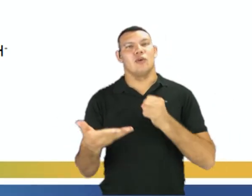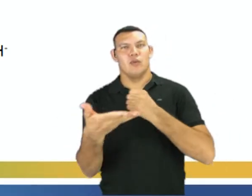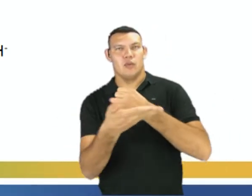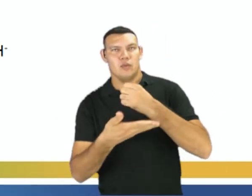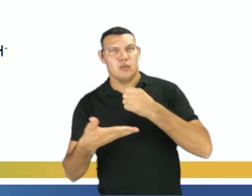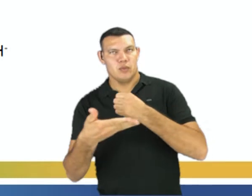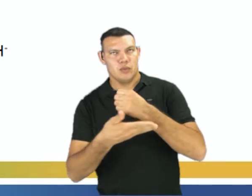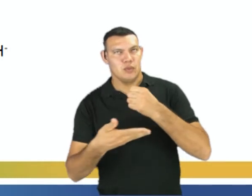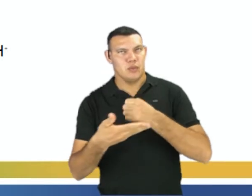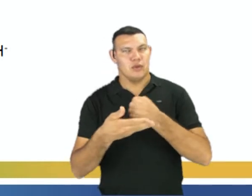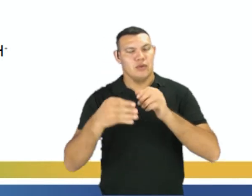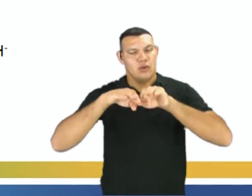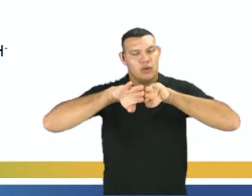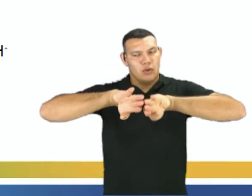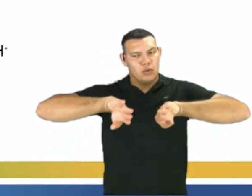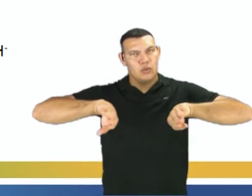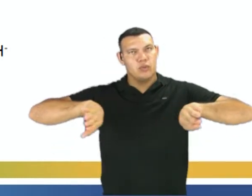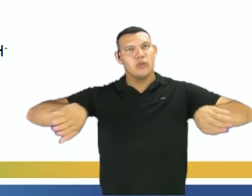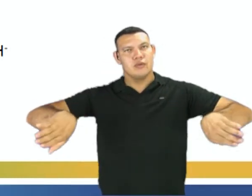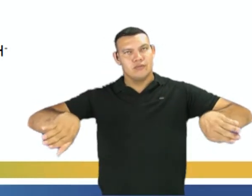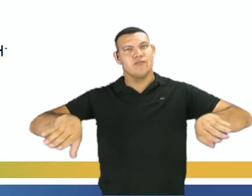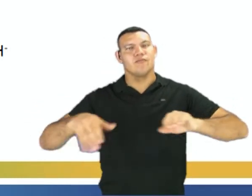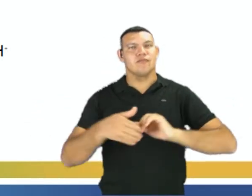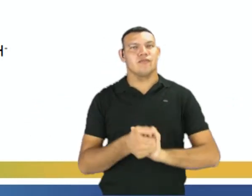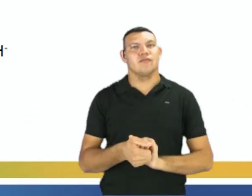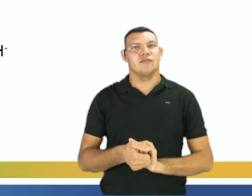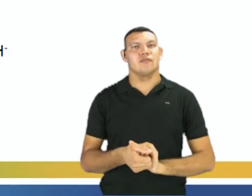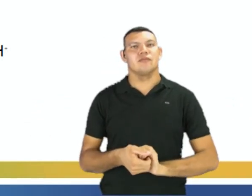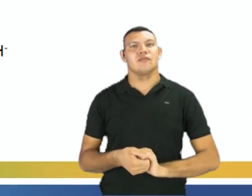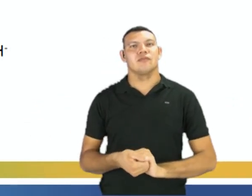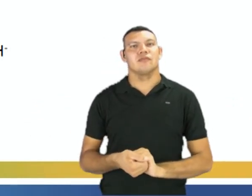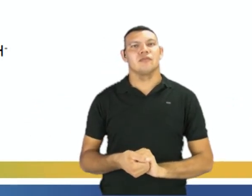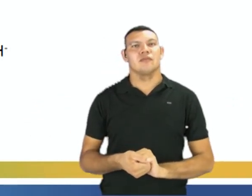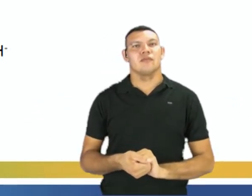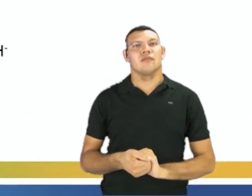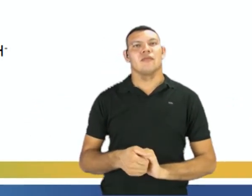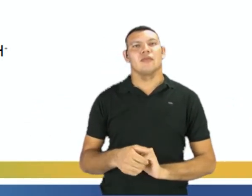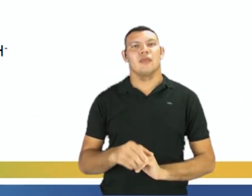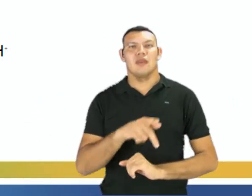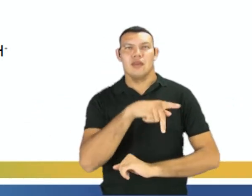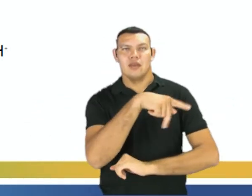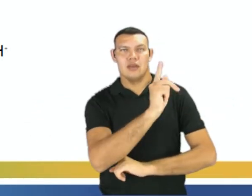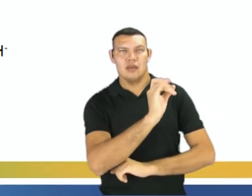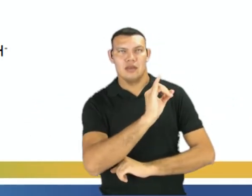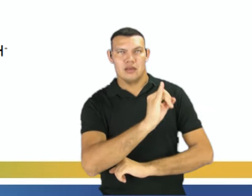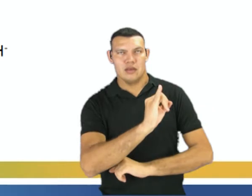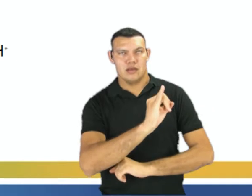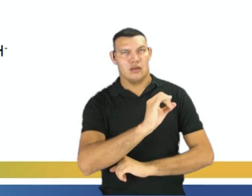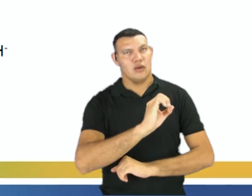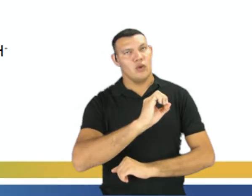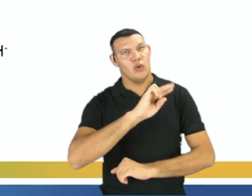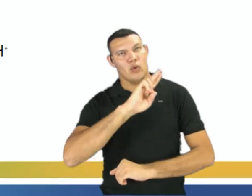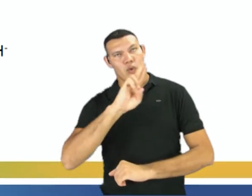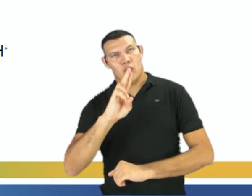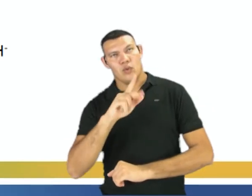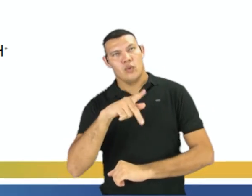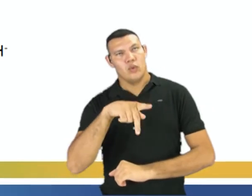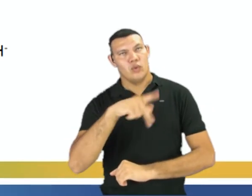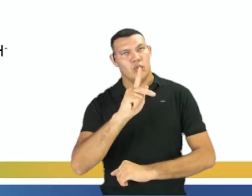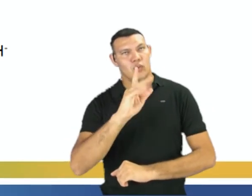dissociação, que é a separação de íons. Então, nós vamos ter o Ki de ionização ou Kb, porque